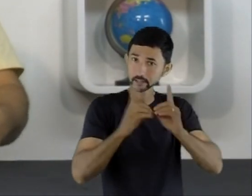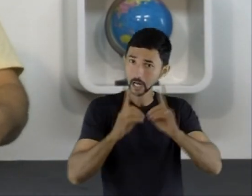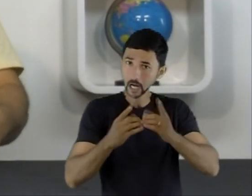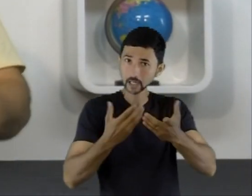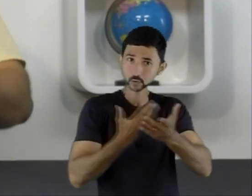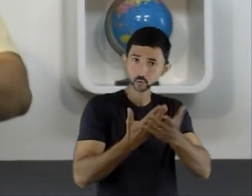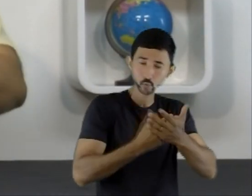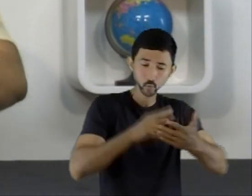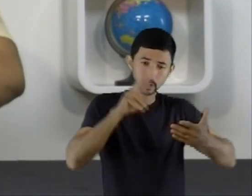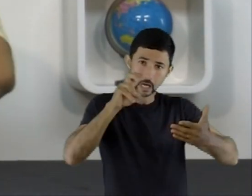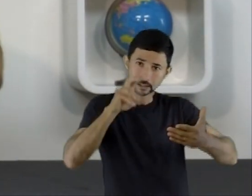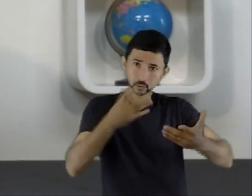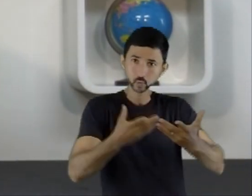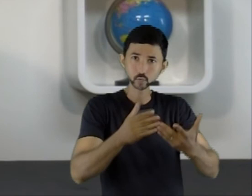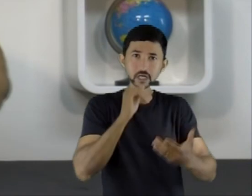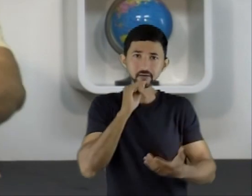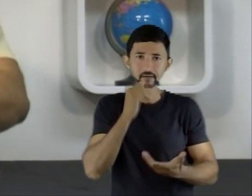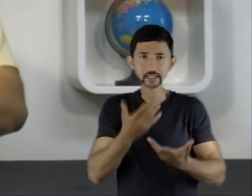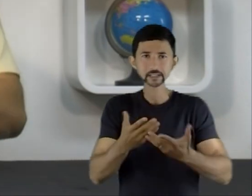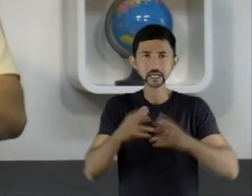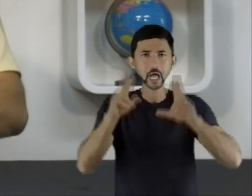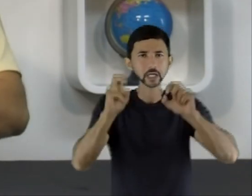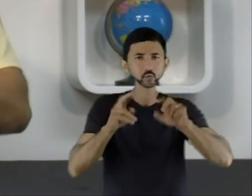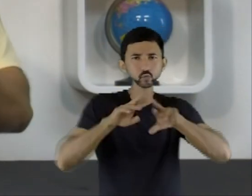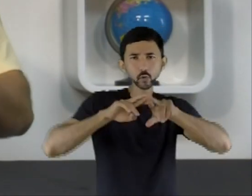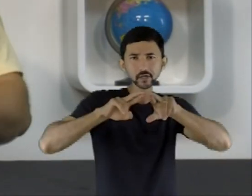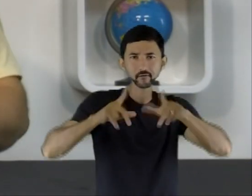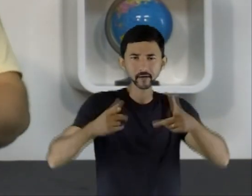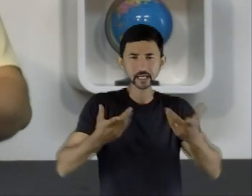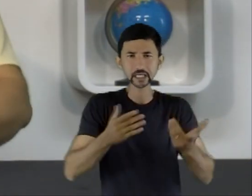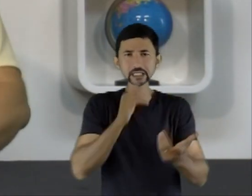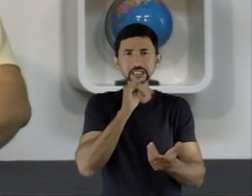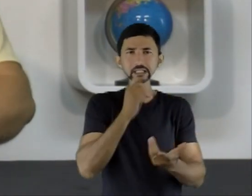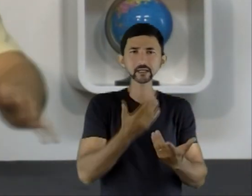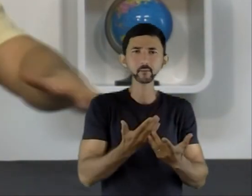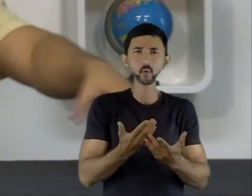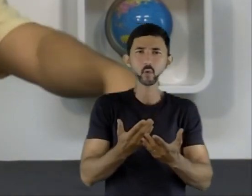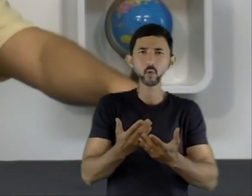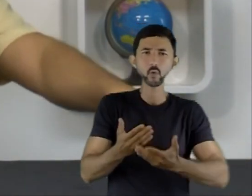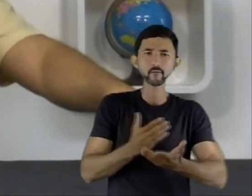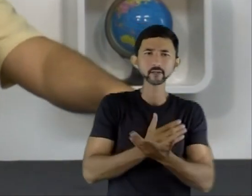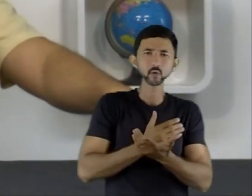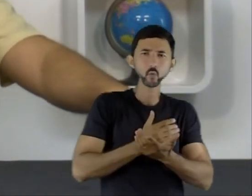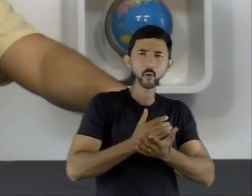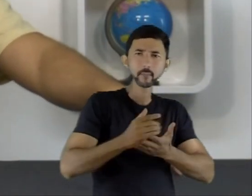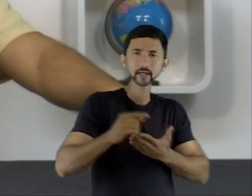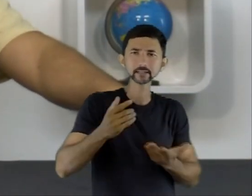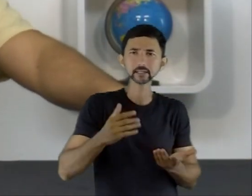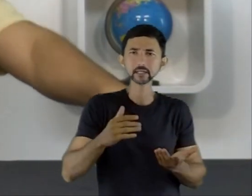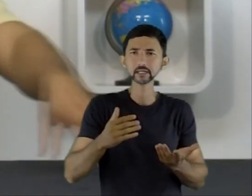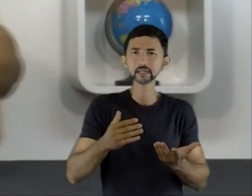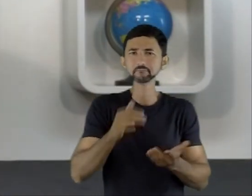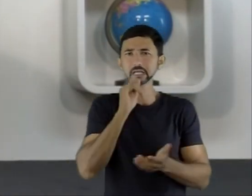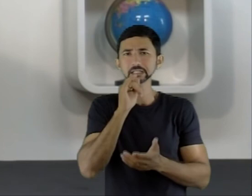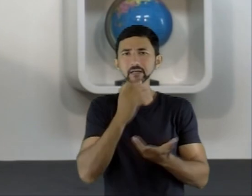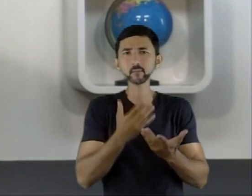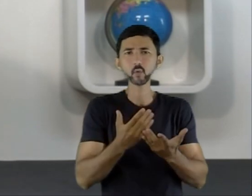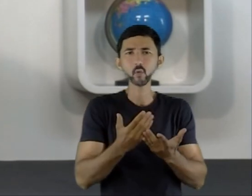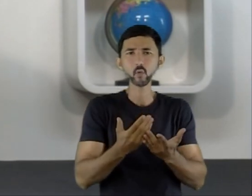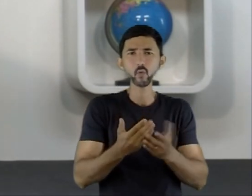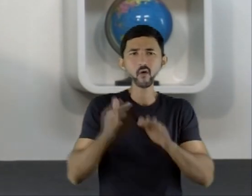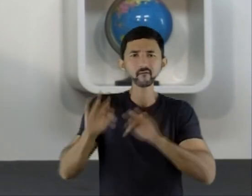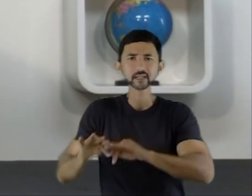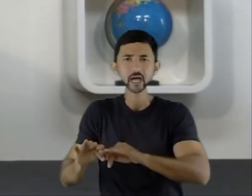certo? Ele pode tratar, às vezes, de uma maneira diferente. Ele pode trazer o que a gente começa falando aqui lá para o